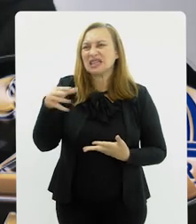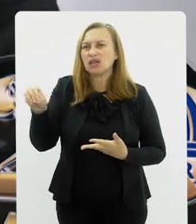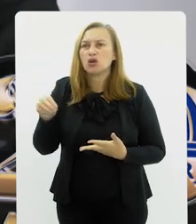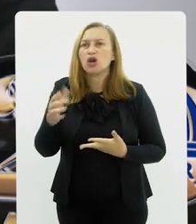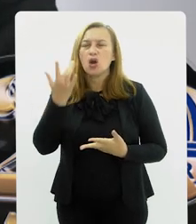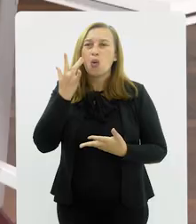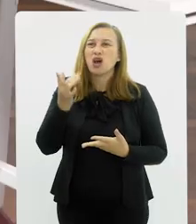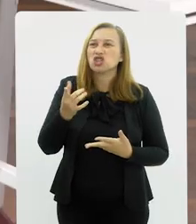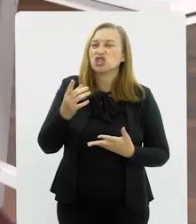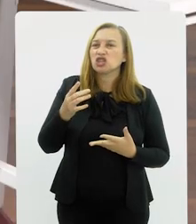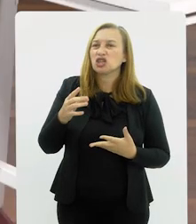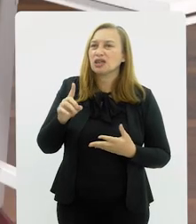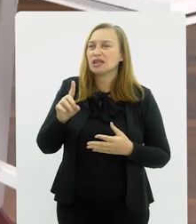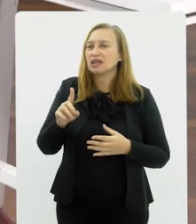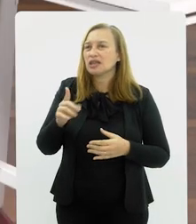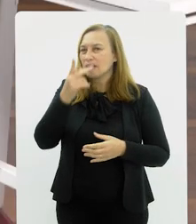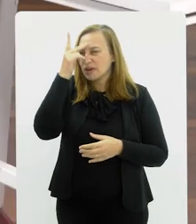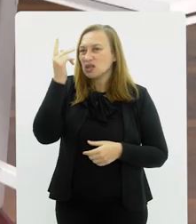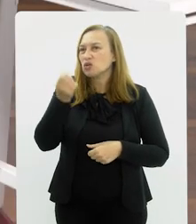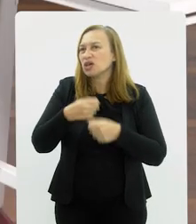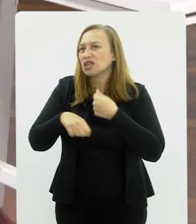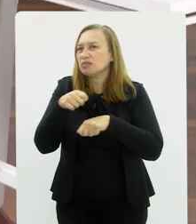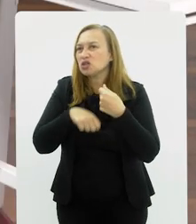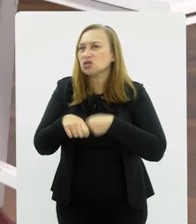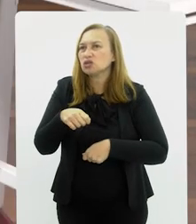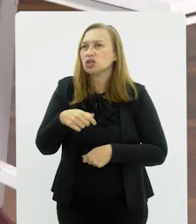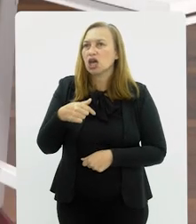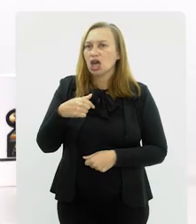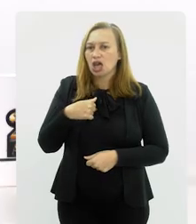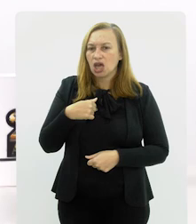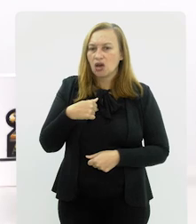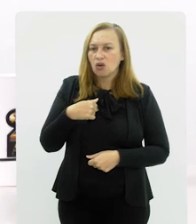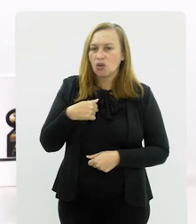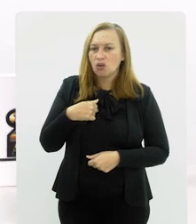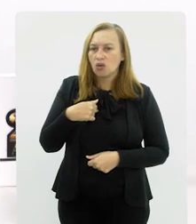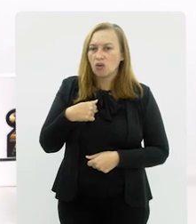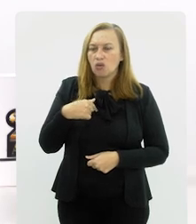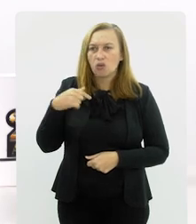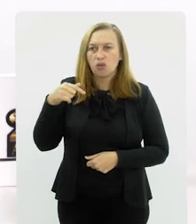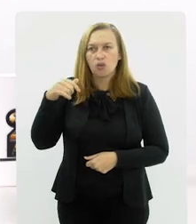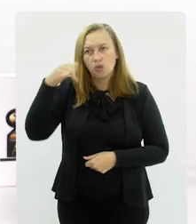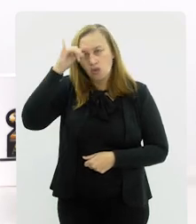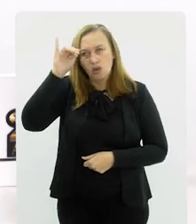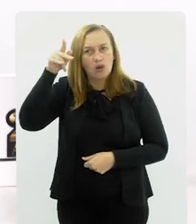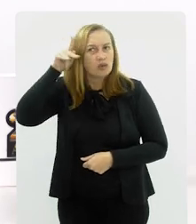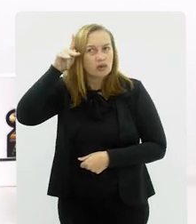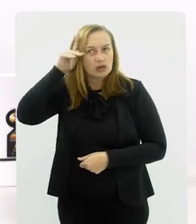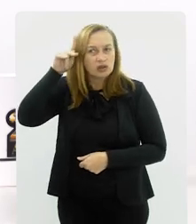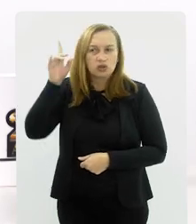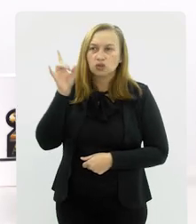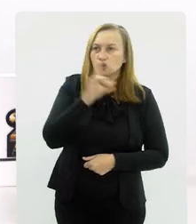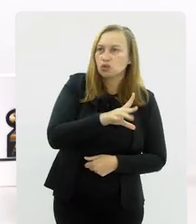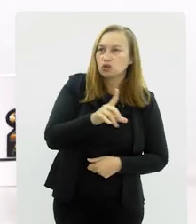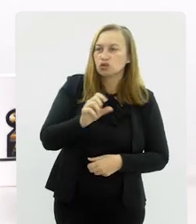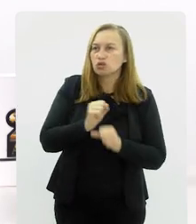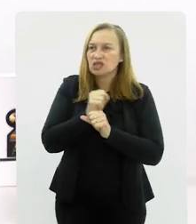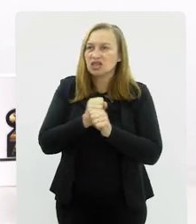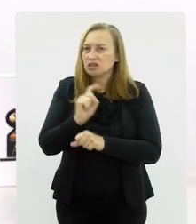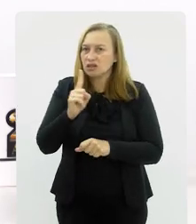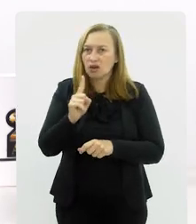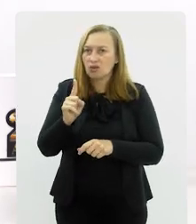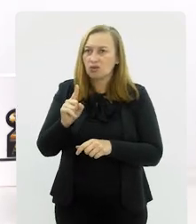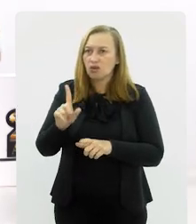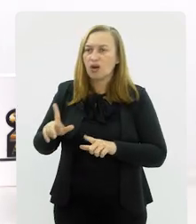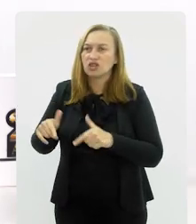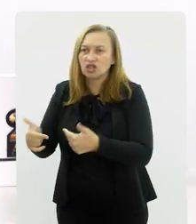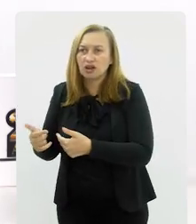empate. Acho que muito vai do cara que está dirigindo eles. Acho que eu bati muito no pé nos últimos anos e agora eu tô nessa parte